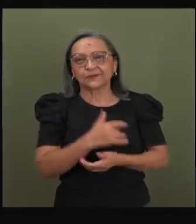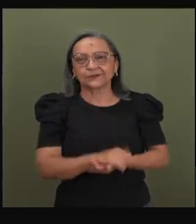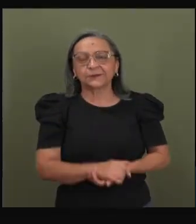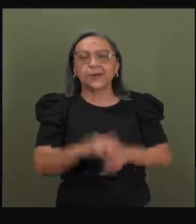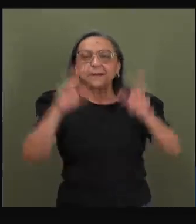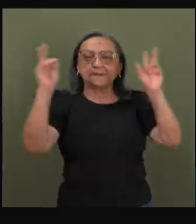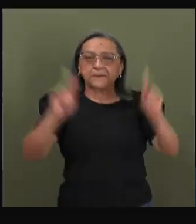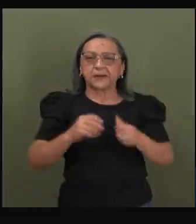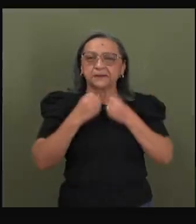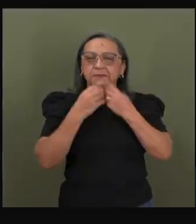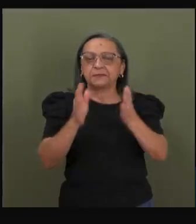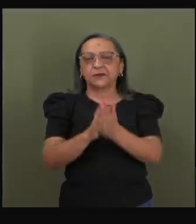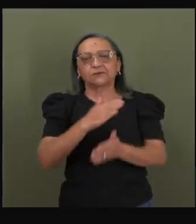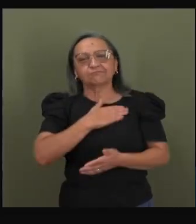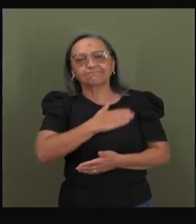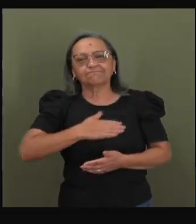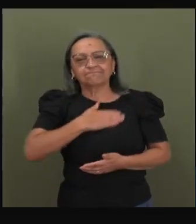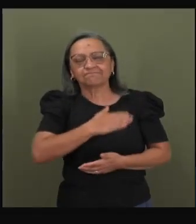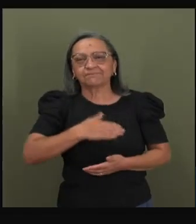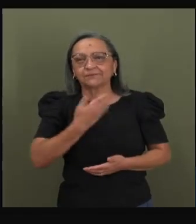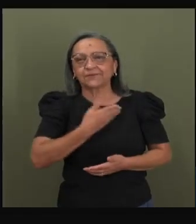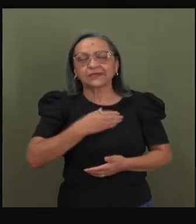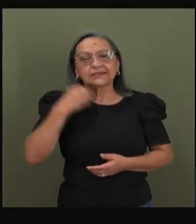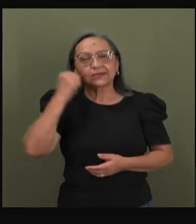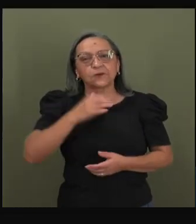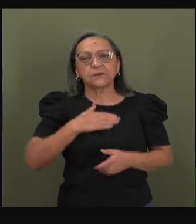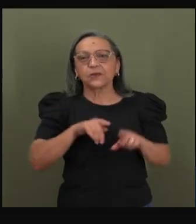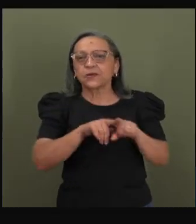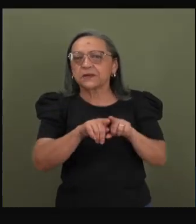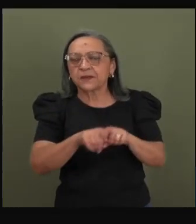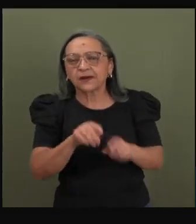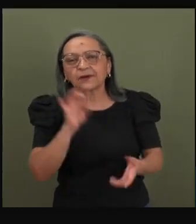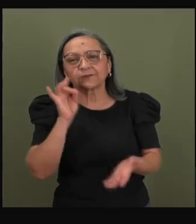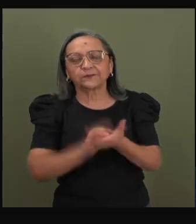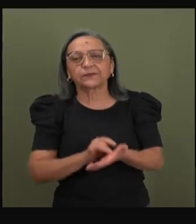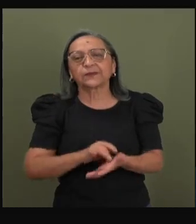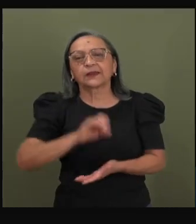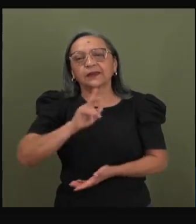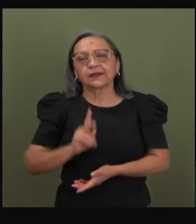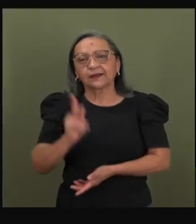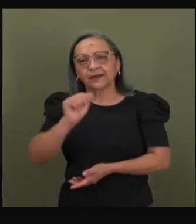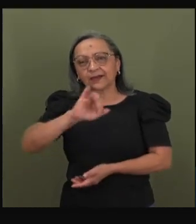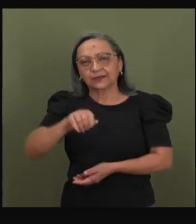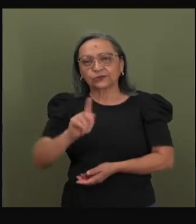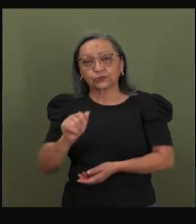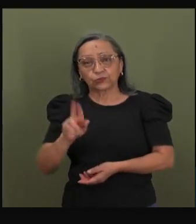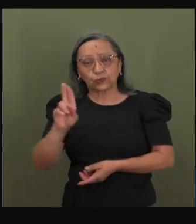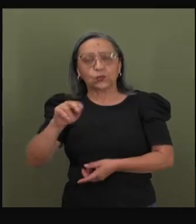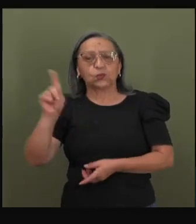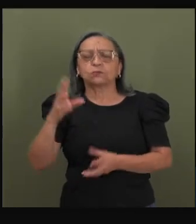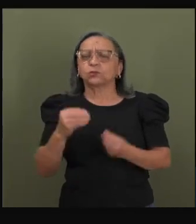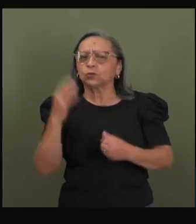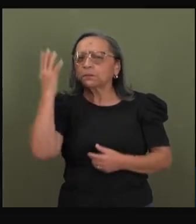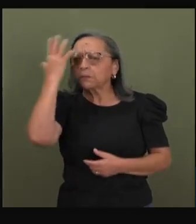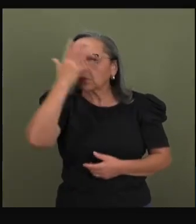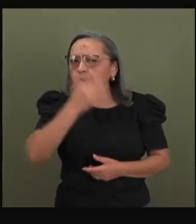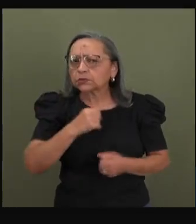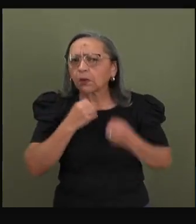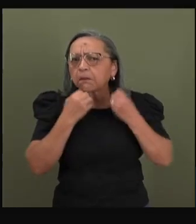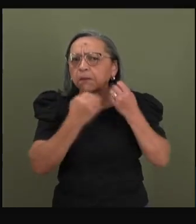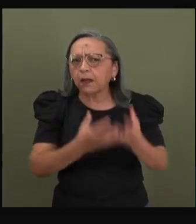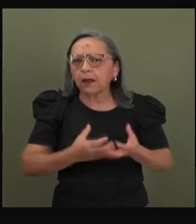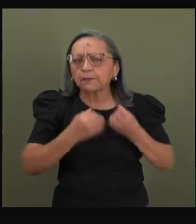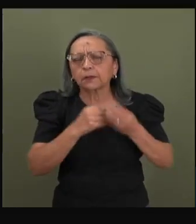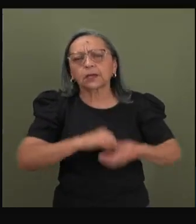Paz e bem, meu querido senador, meu irmão Jorge Cajuru, muito bonito o seu pronunciamento, quero